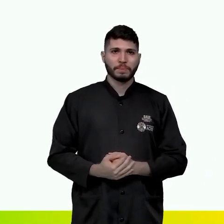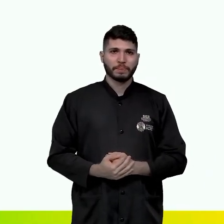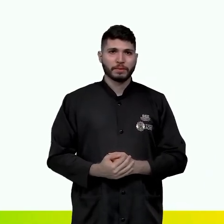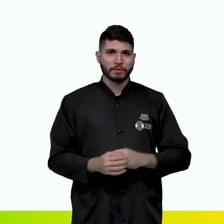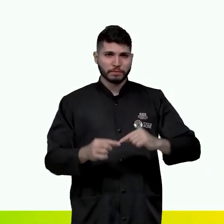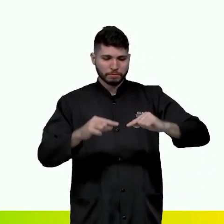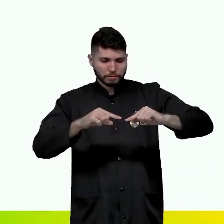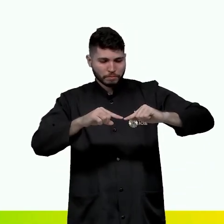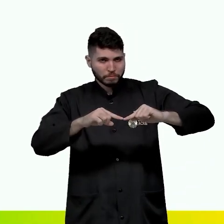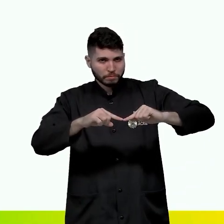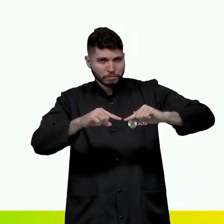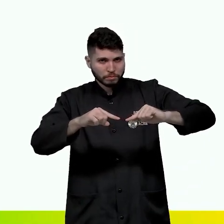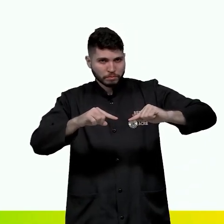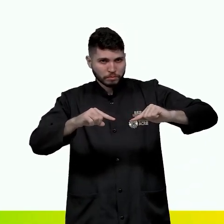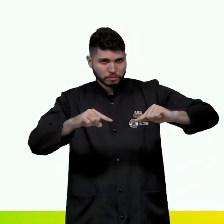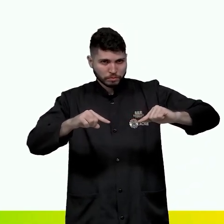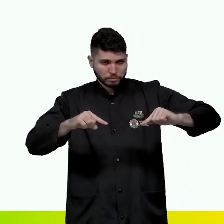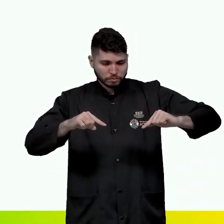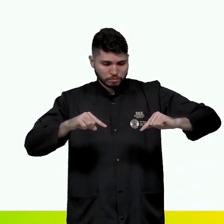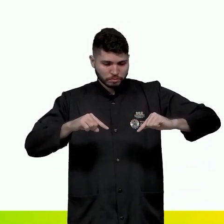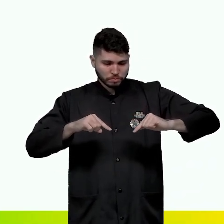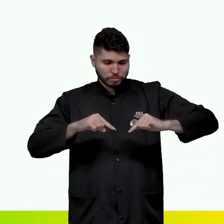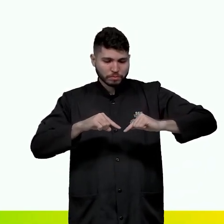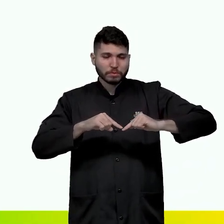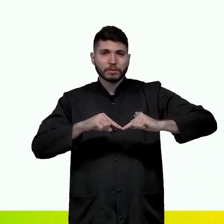base que tem raio R.